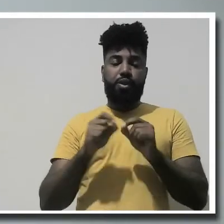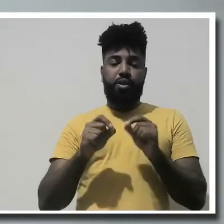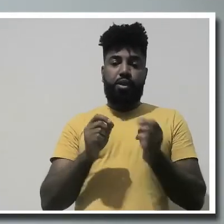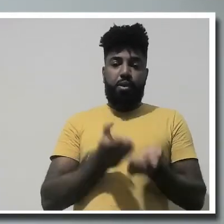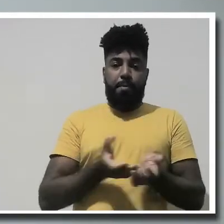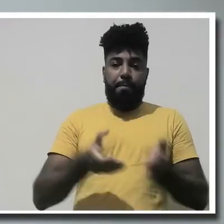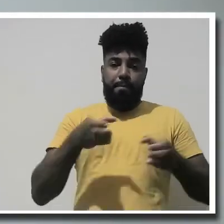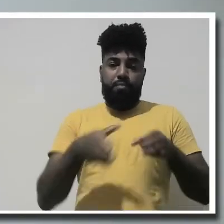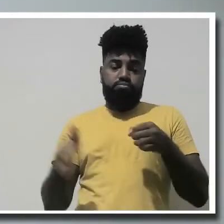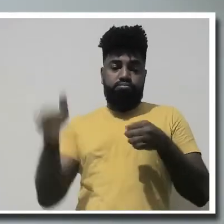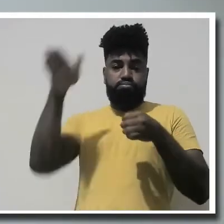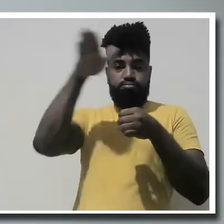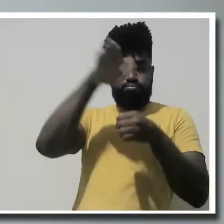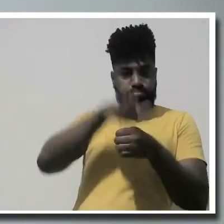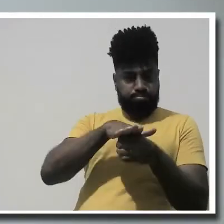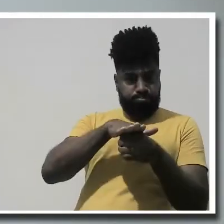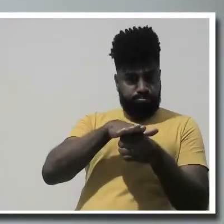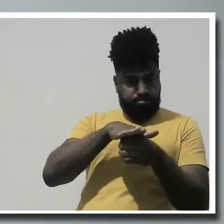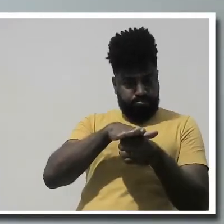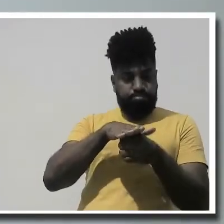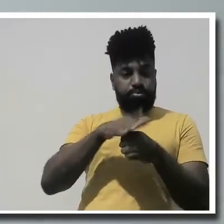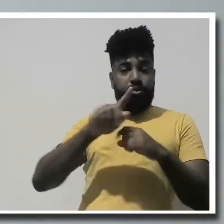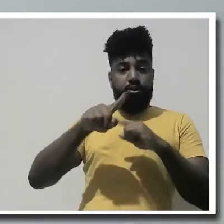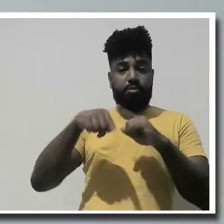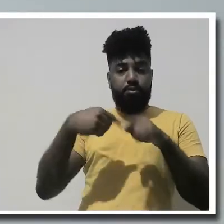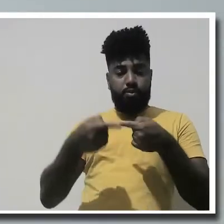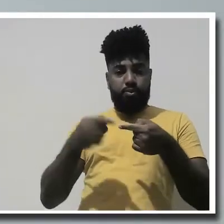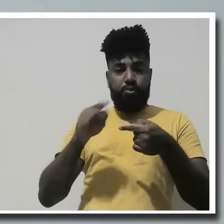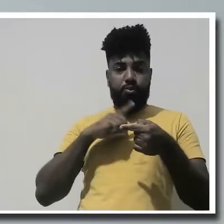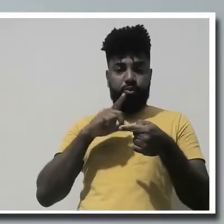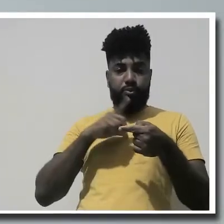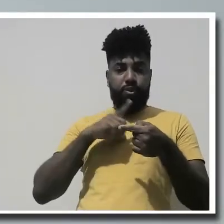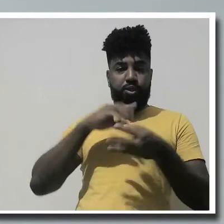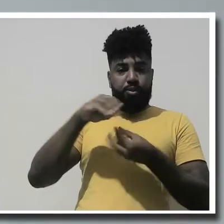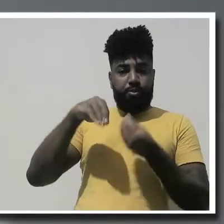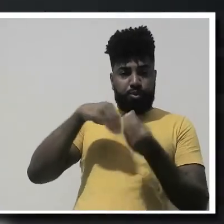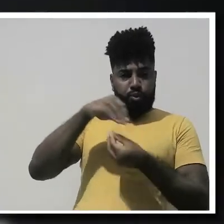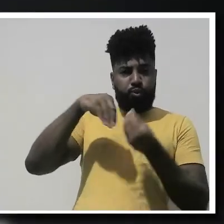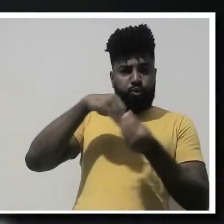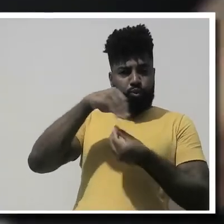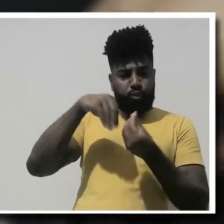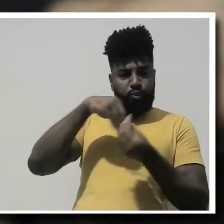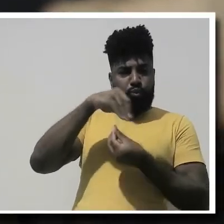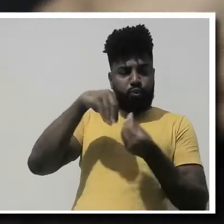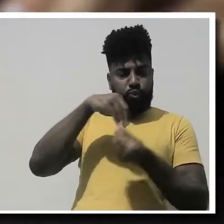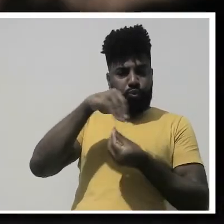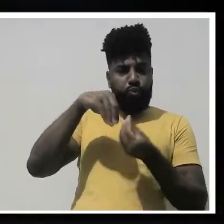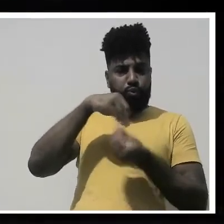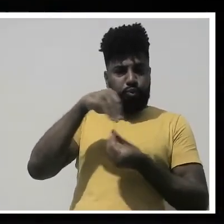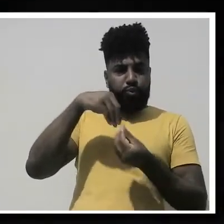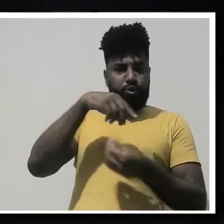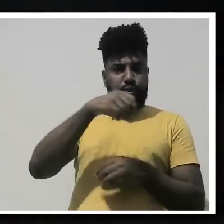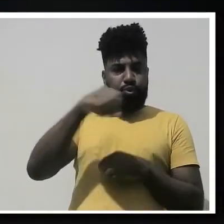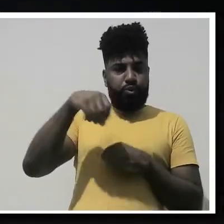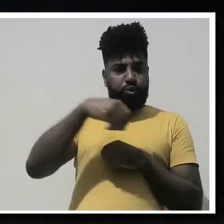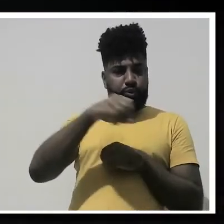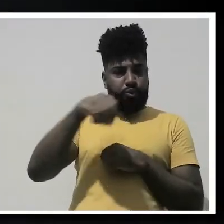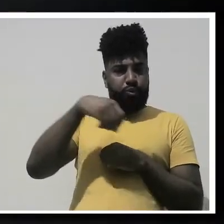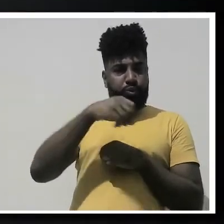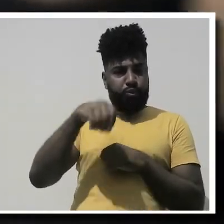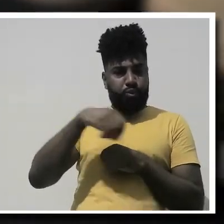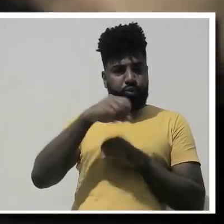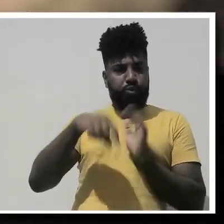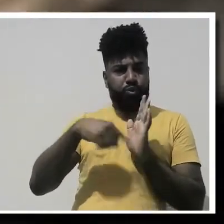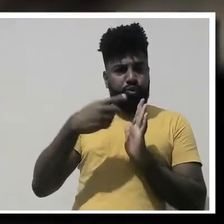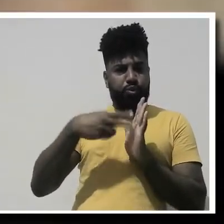atingido, a gente simplesmente vai tampar o balão e, bem tampado, nós vamos homogeneizar bem essa solução. Você faz esse movimento